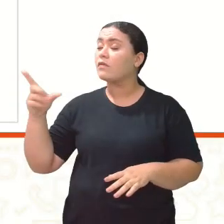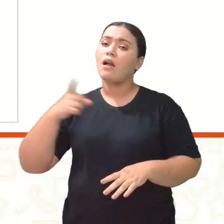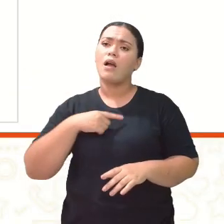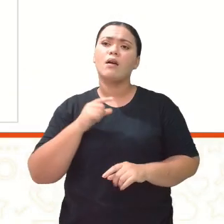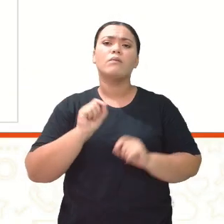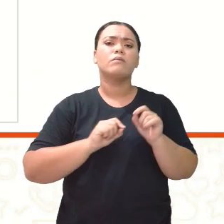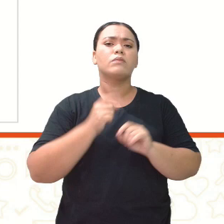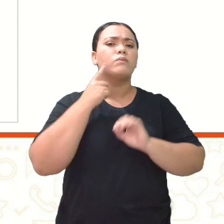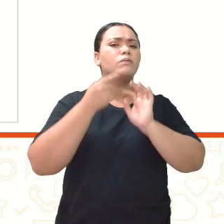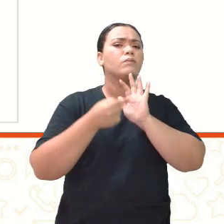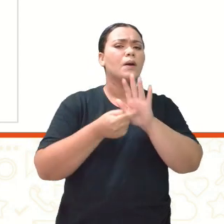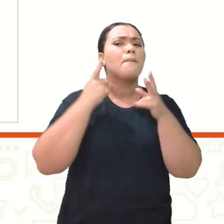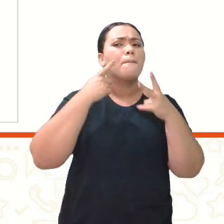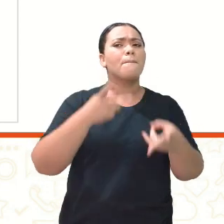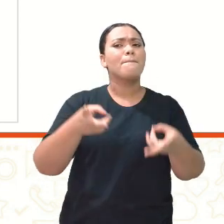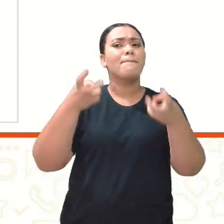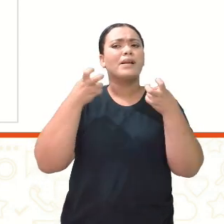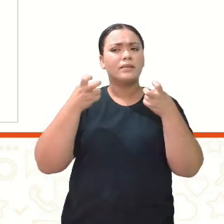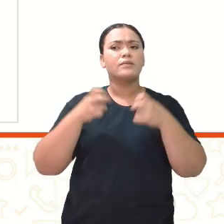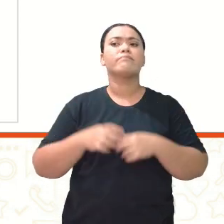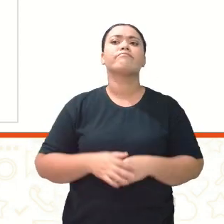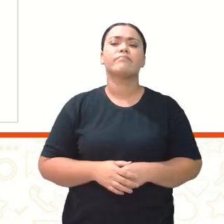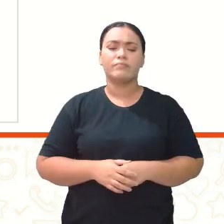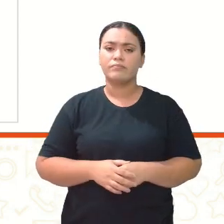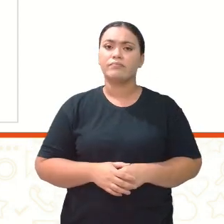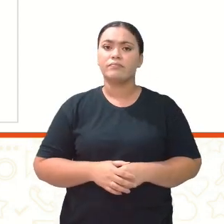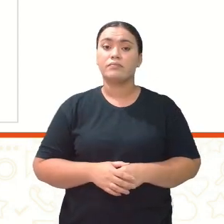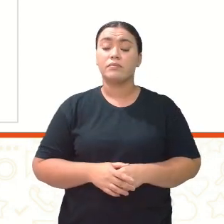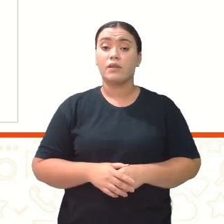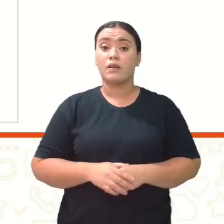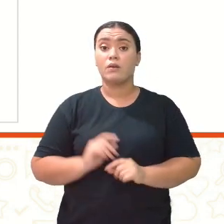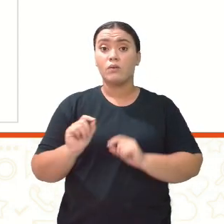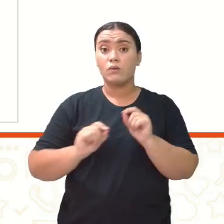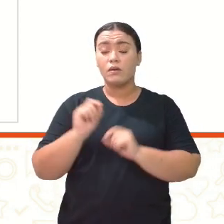gráfico para a gente perceber uma questão bastante interessante.